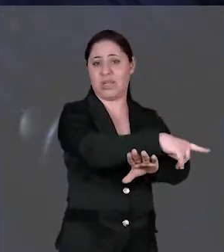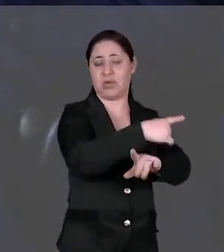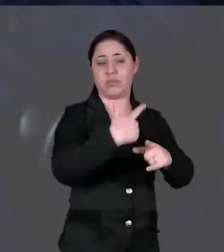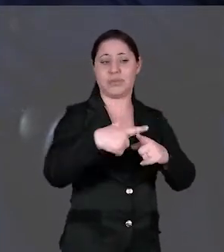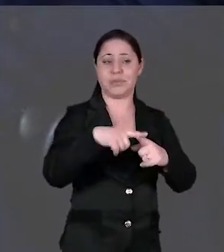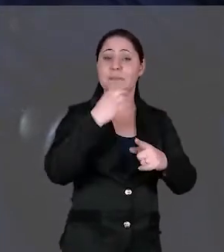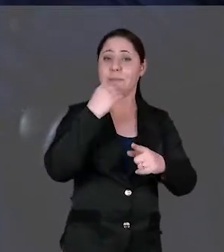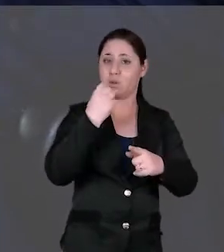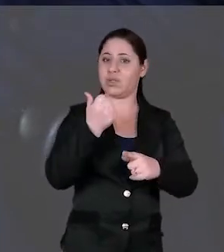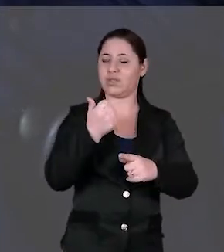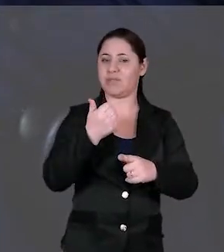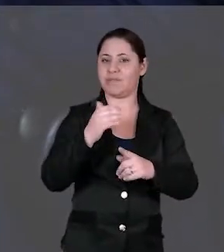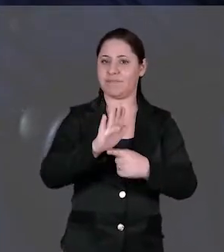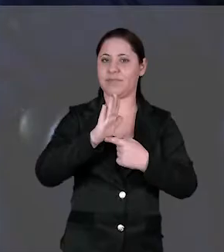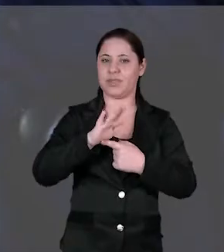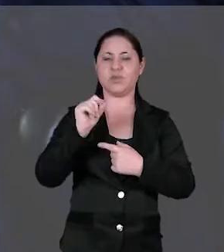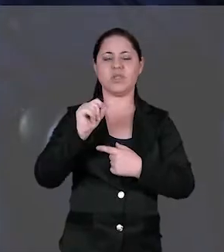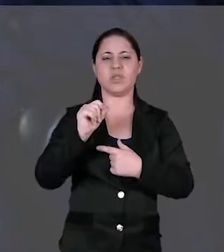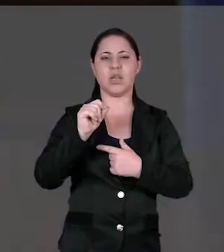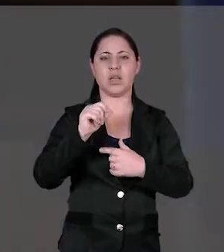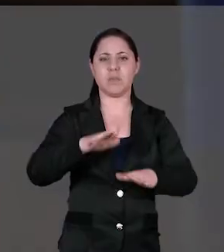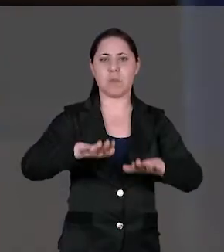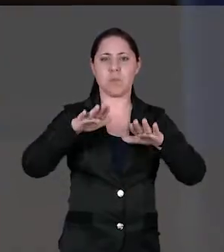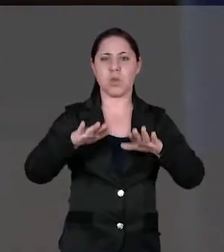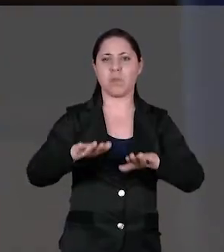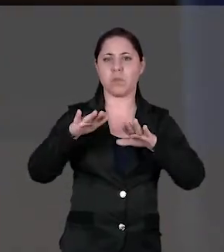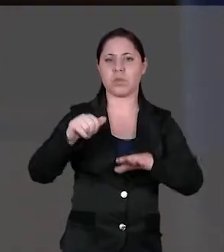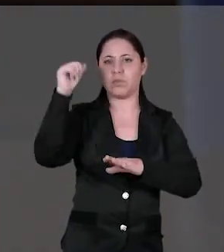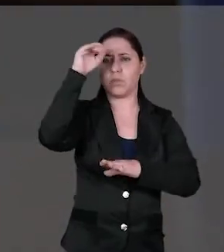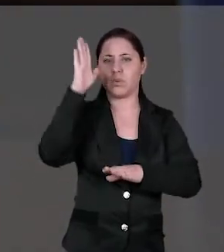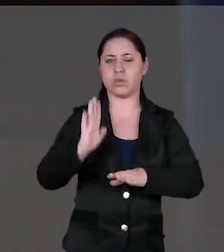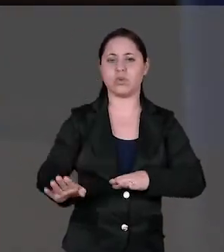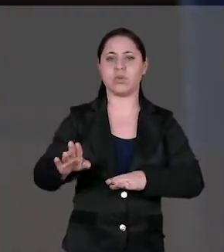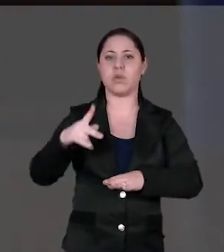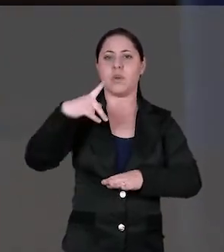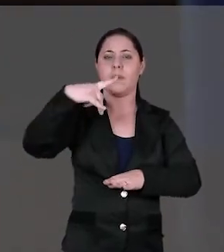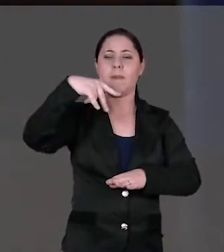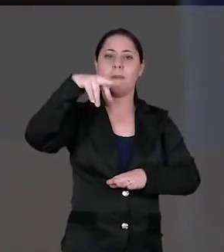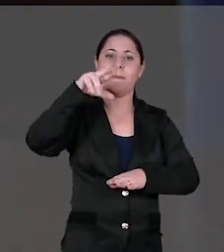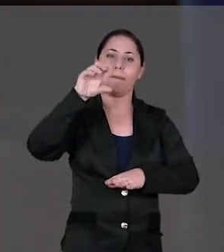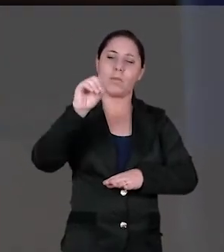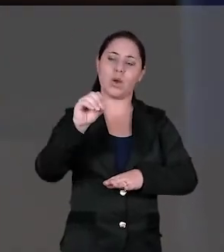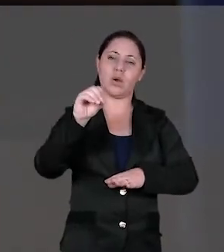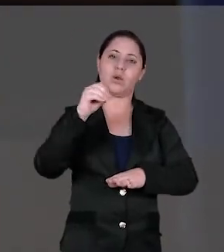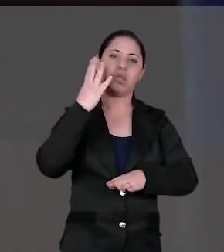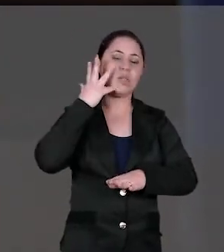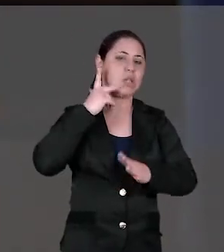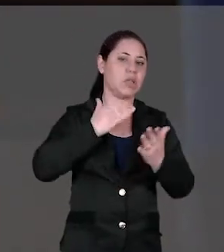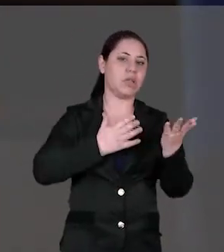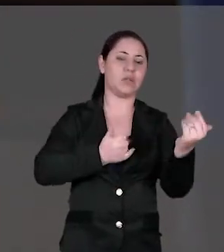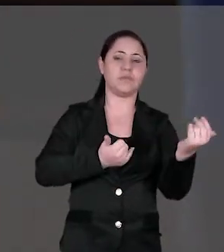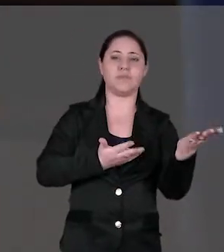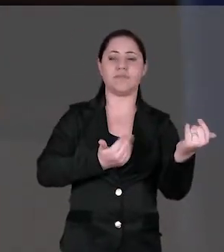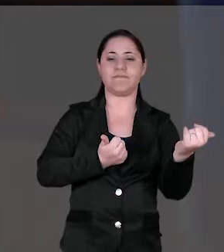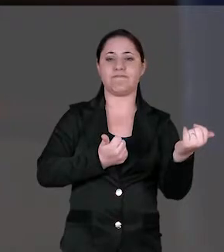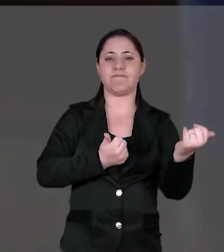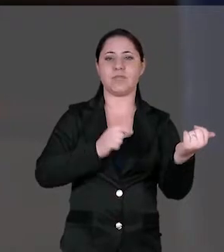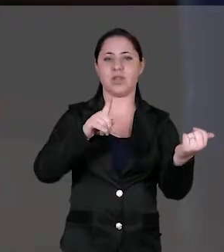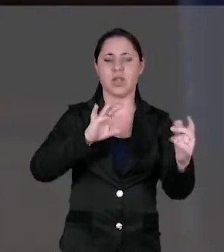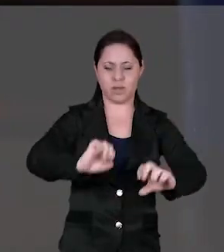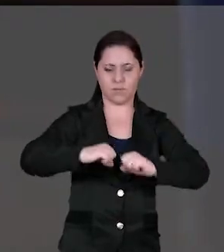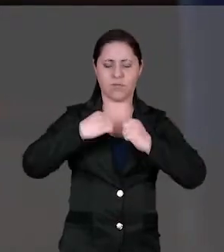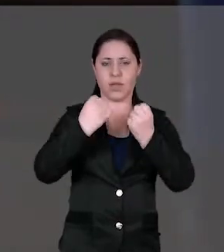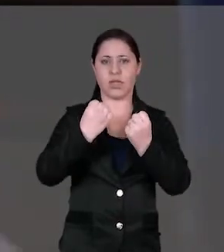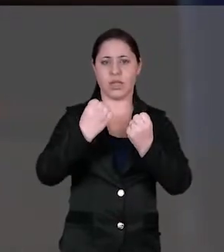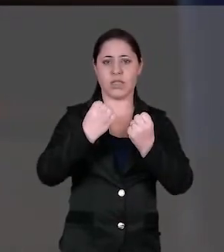ter novidades boas aí, em relação à mobilização nacional pró-criança e adolescente, que tem